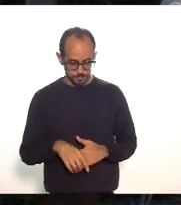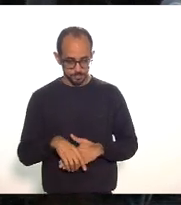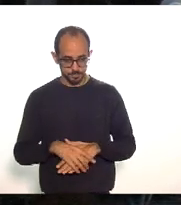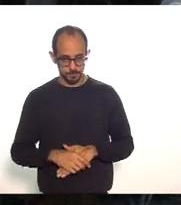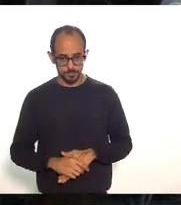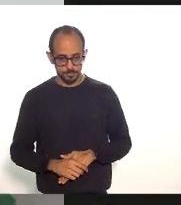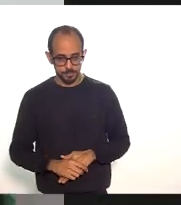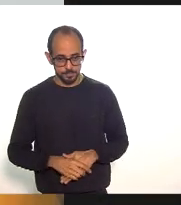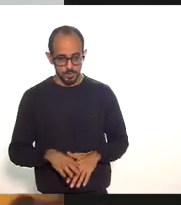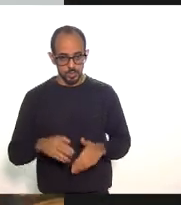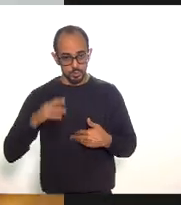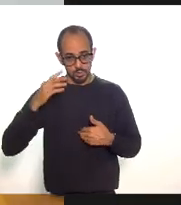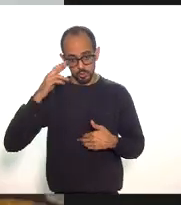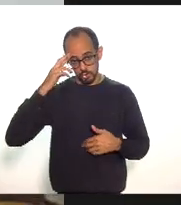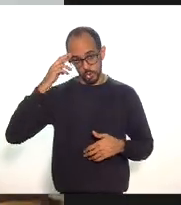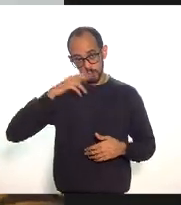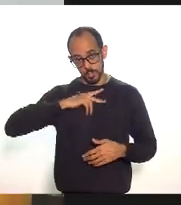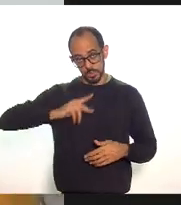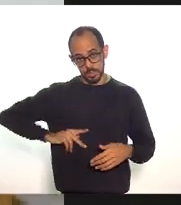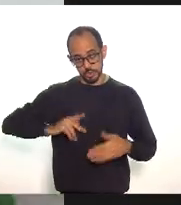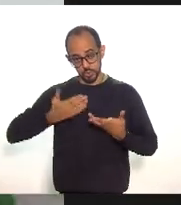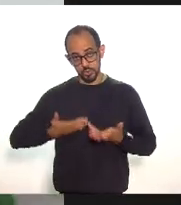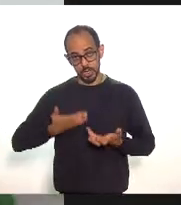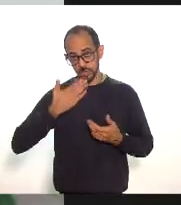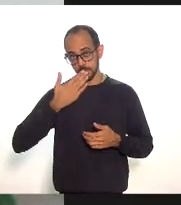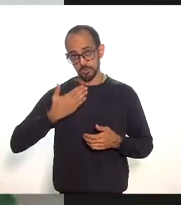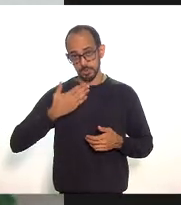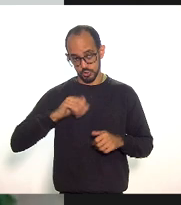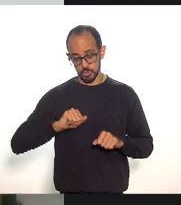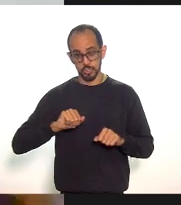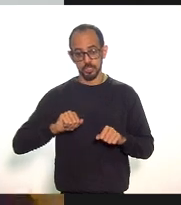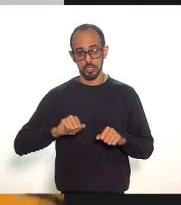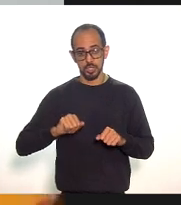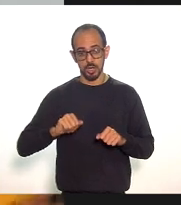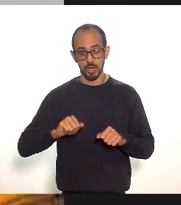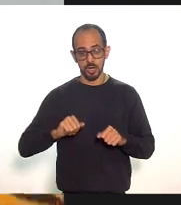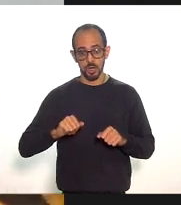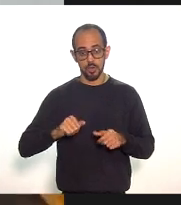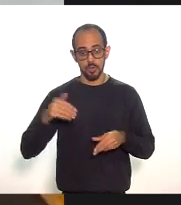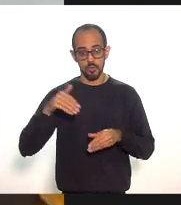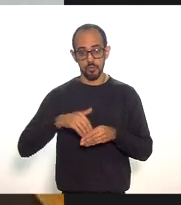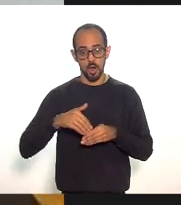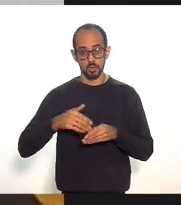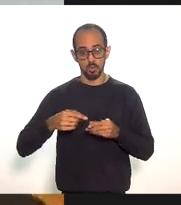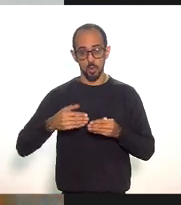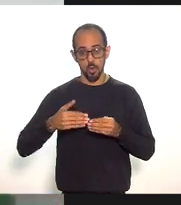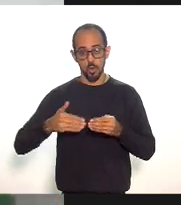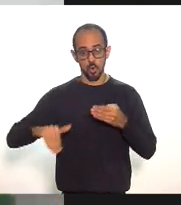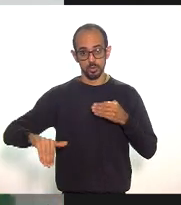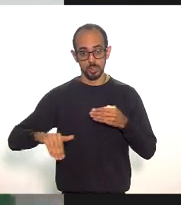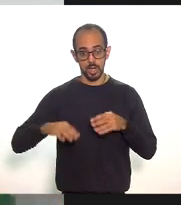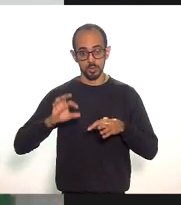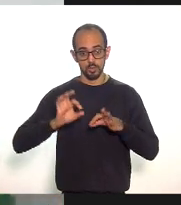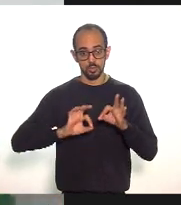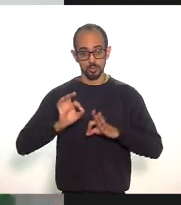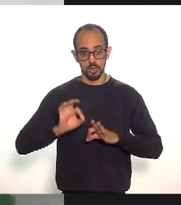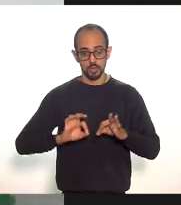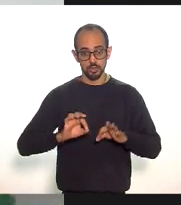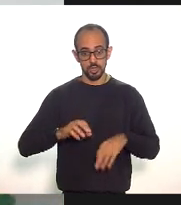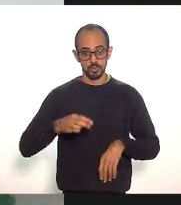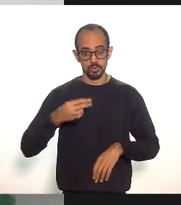Senhor presidente, gostaria de solicitar a consignação de voto contrário no projeto de número